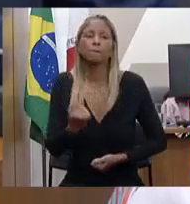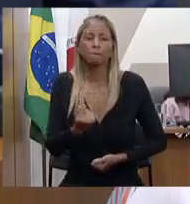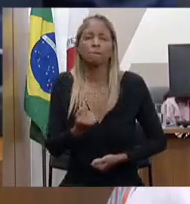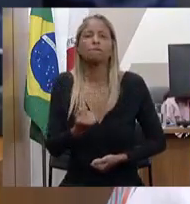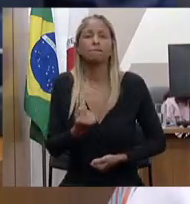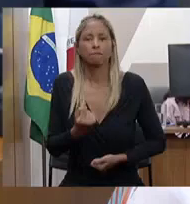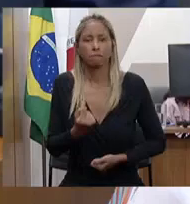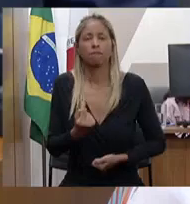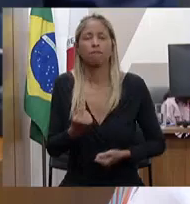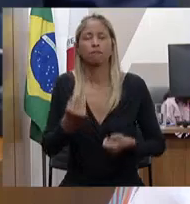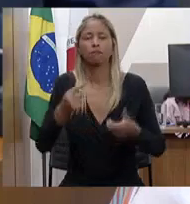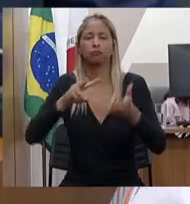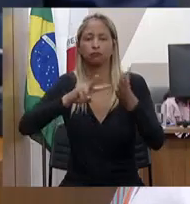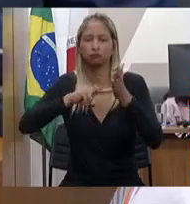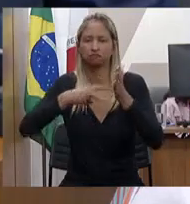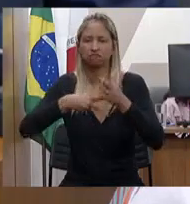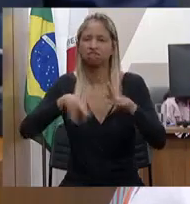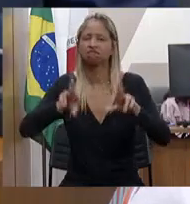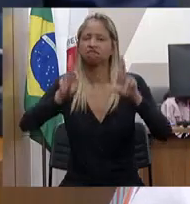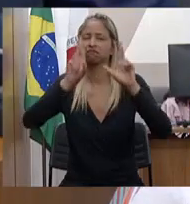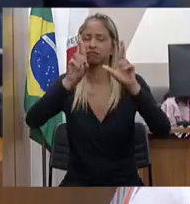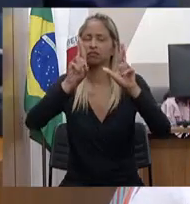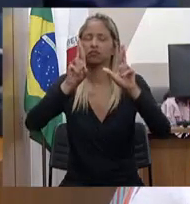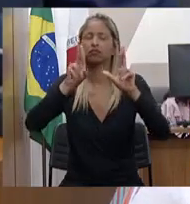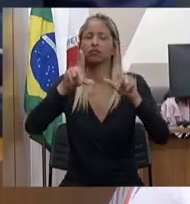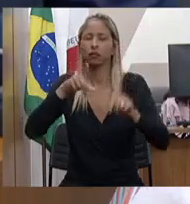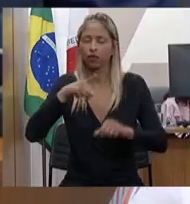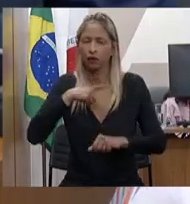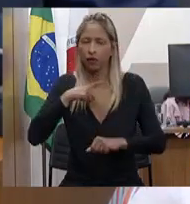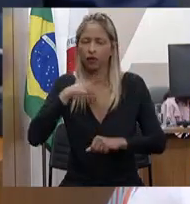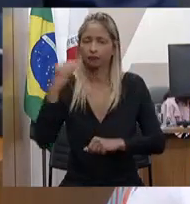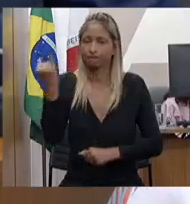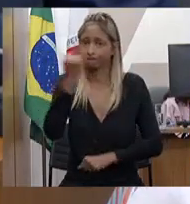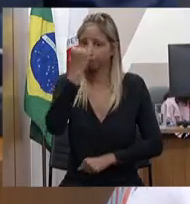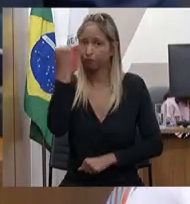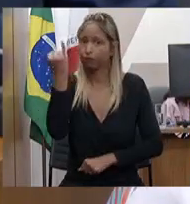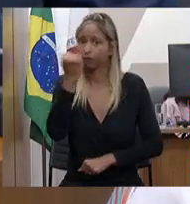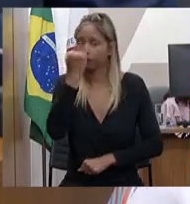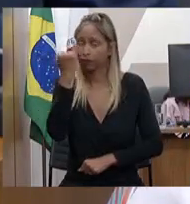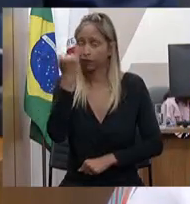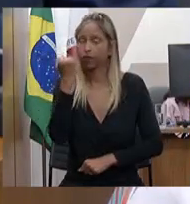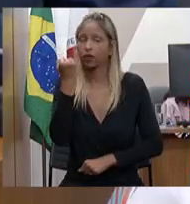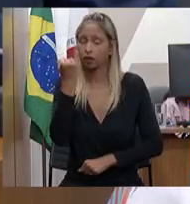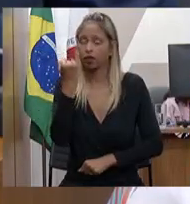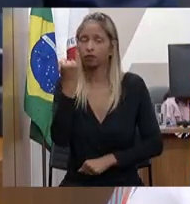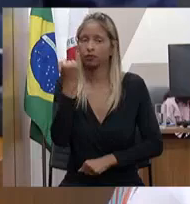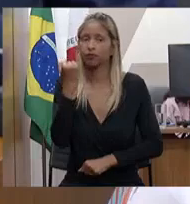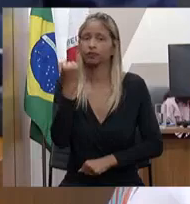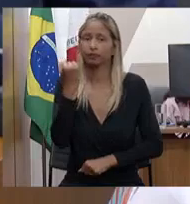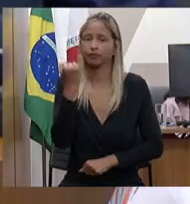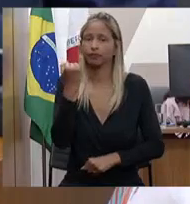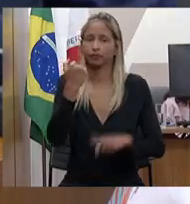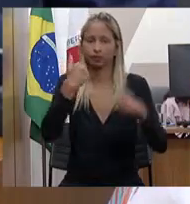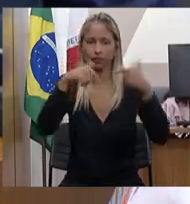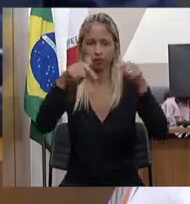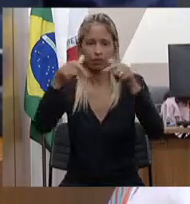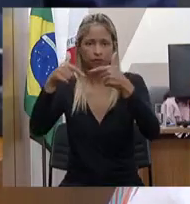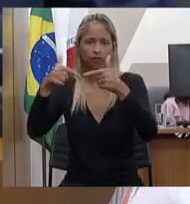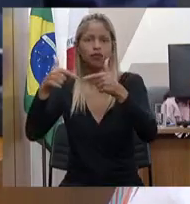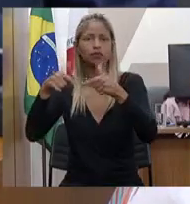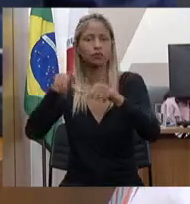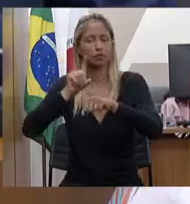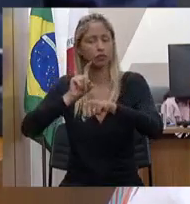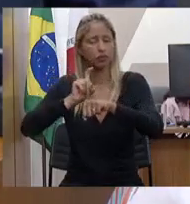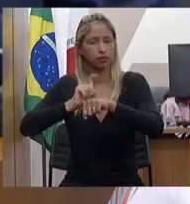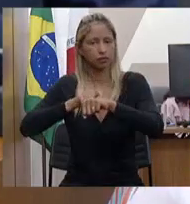dirigente sindical nós temos uma grande importância com relação a esse trabalho e a